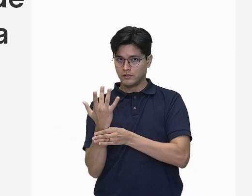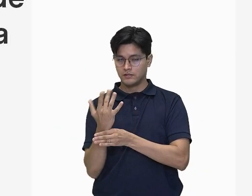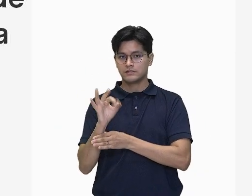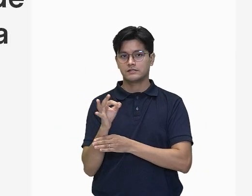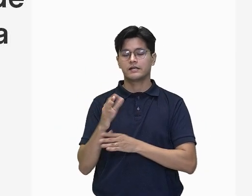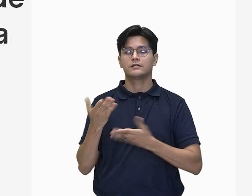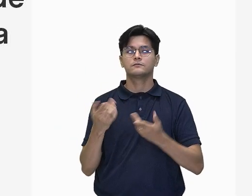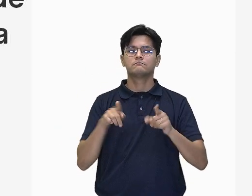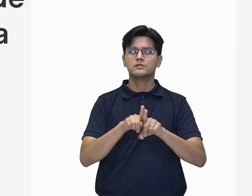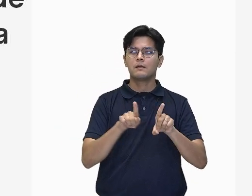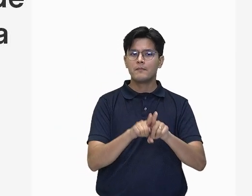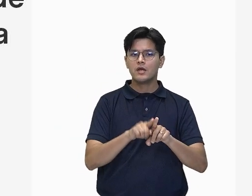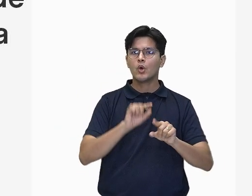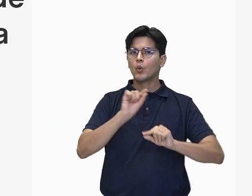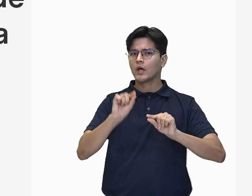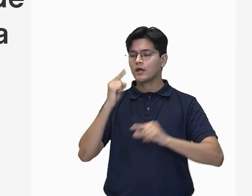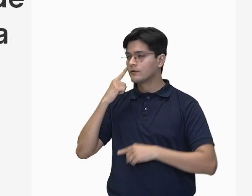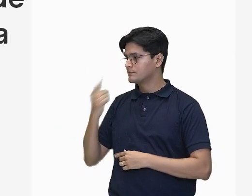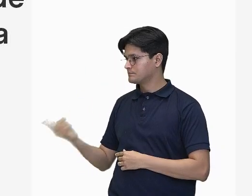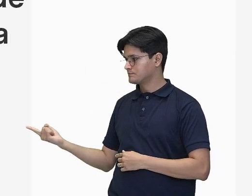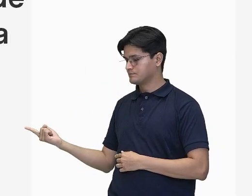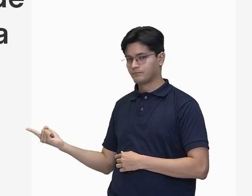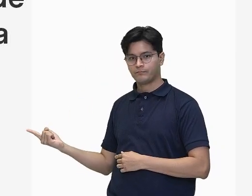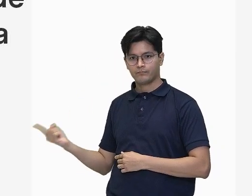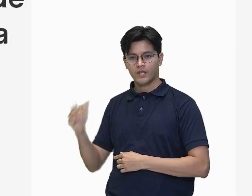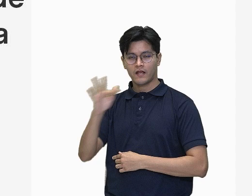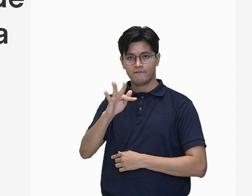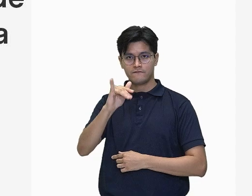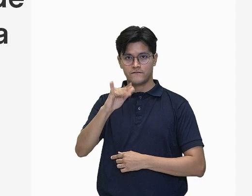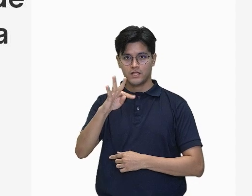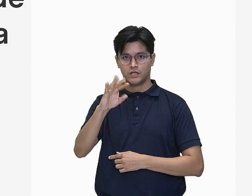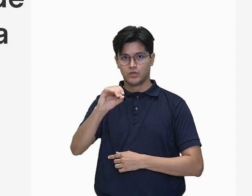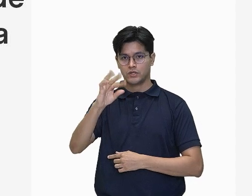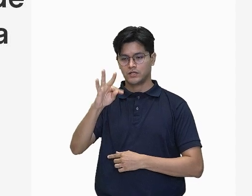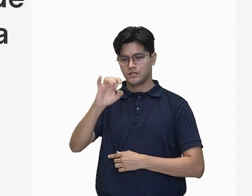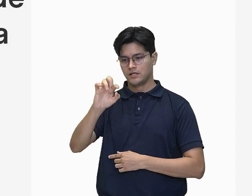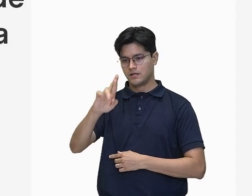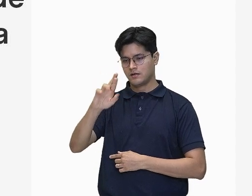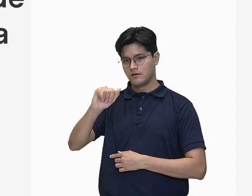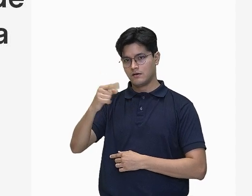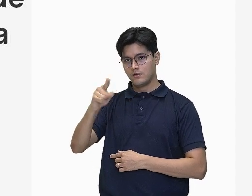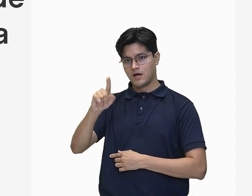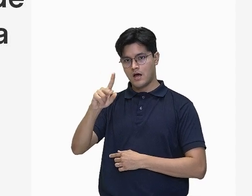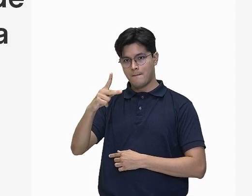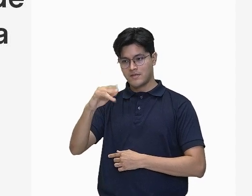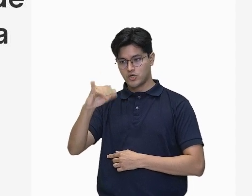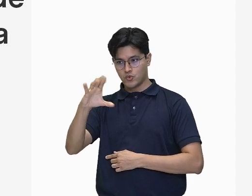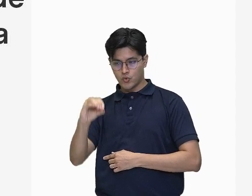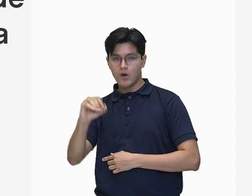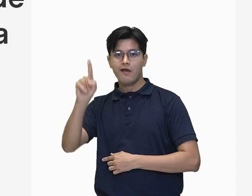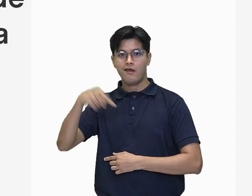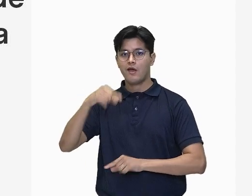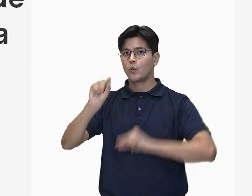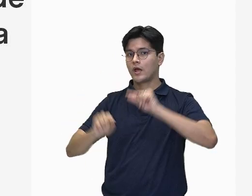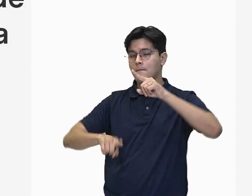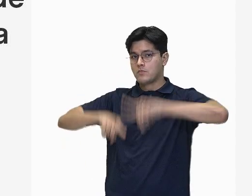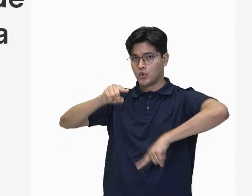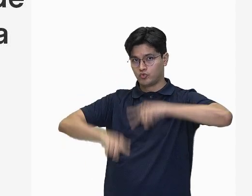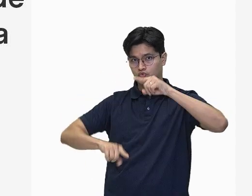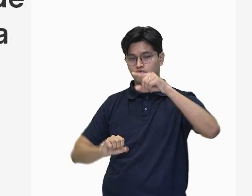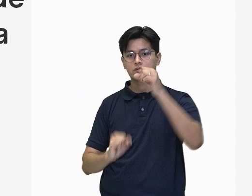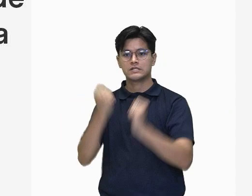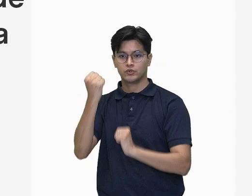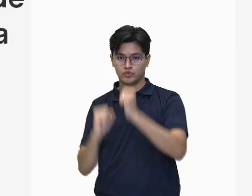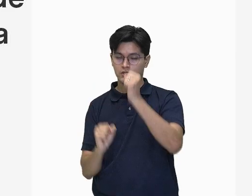foi industrializado, feito a partir dessas plantas medicinais. É a evolução científica e regulatória